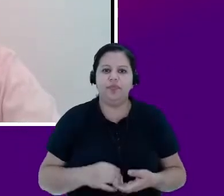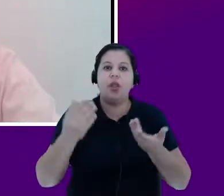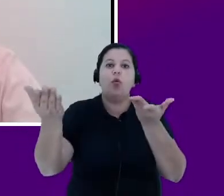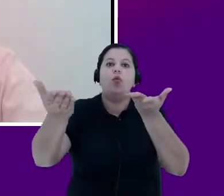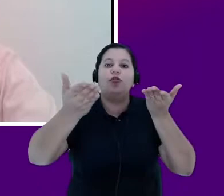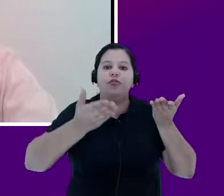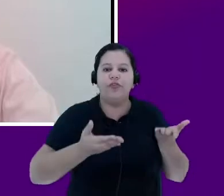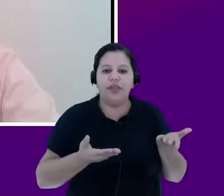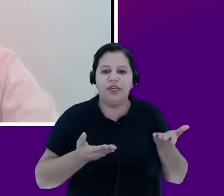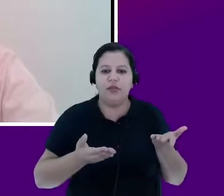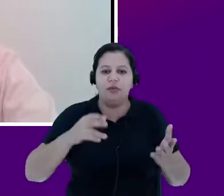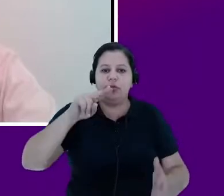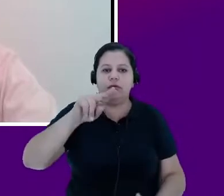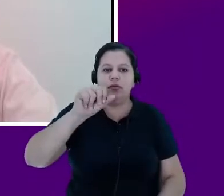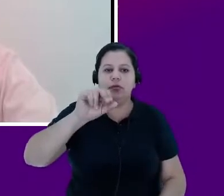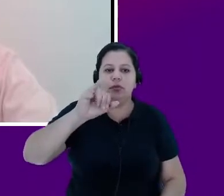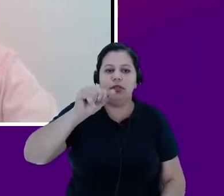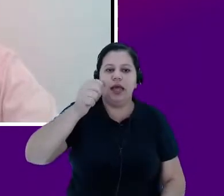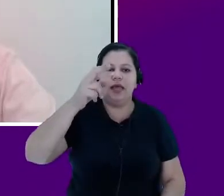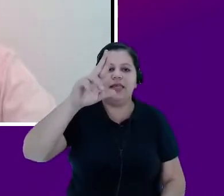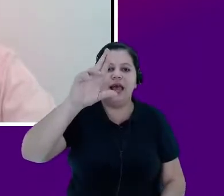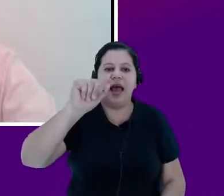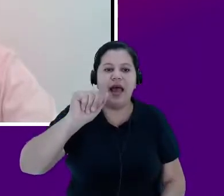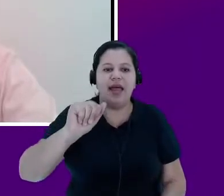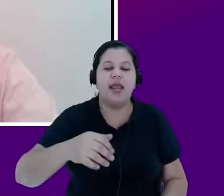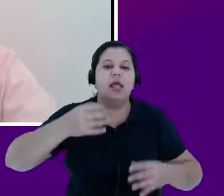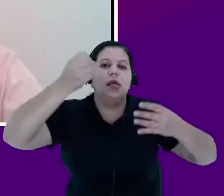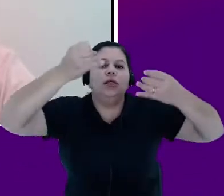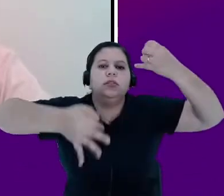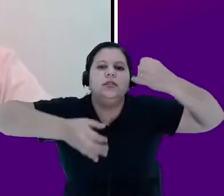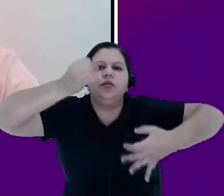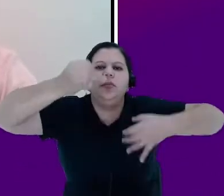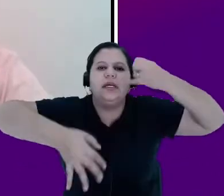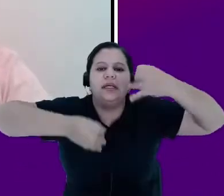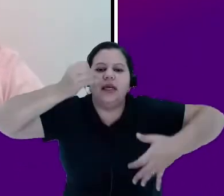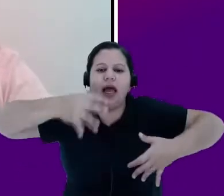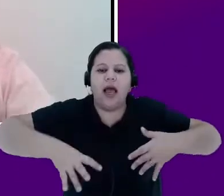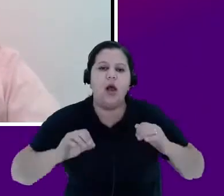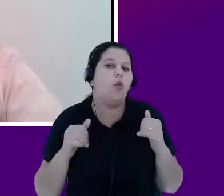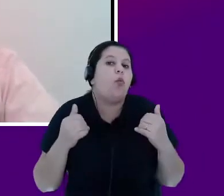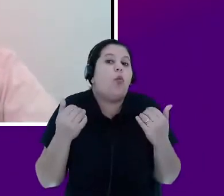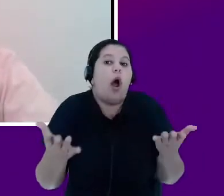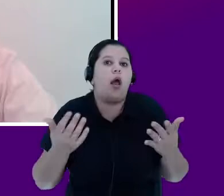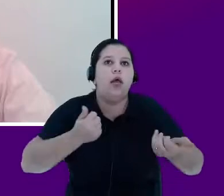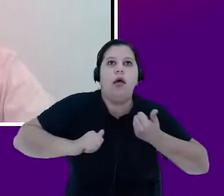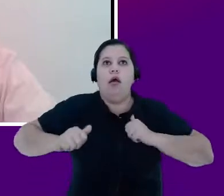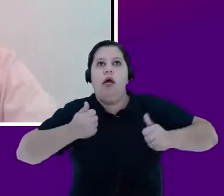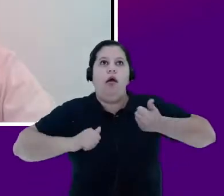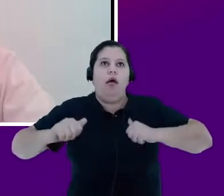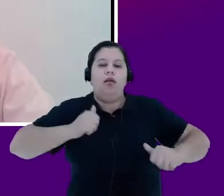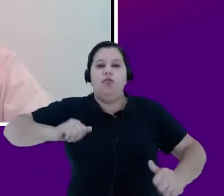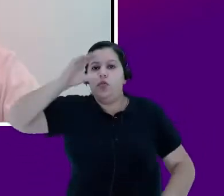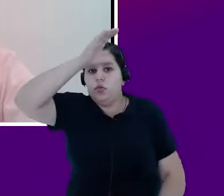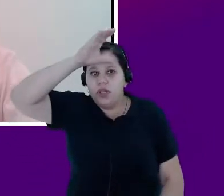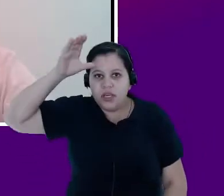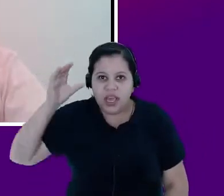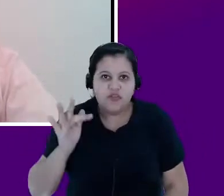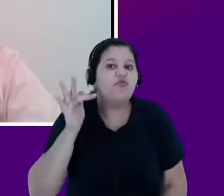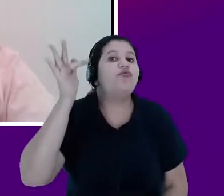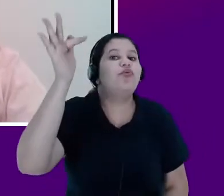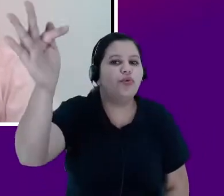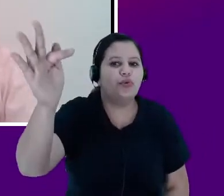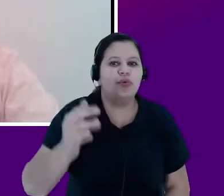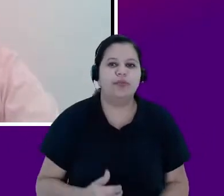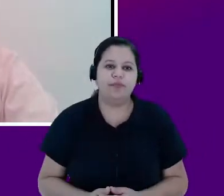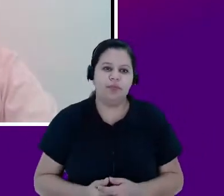um pouquinho de quais são as expectativas do cliente no futuro. Nayara, muito obrigado pela